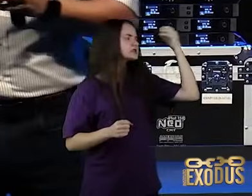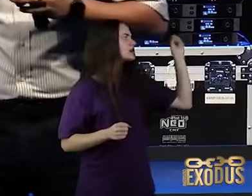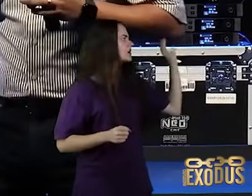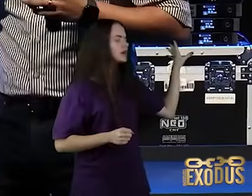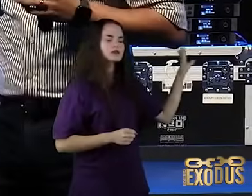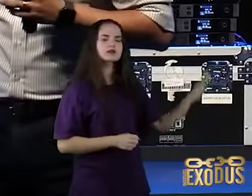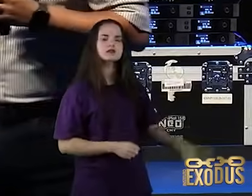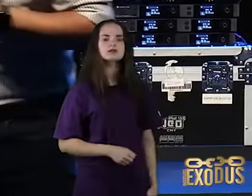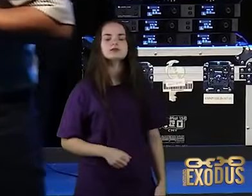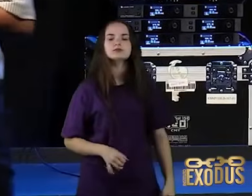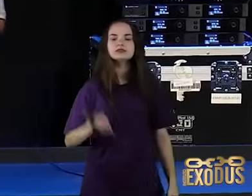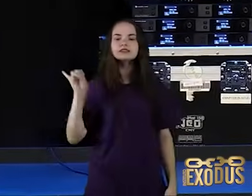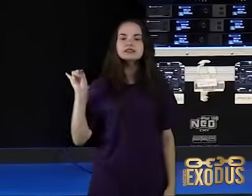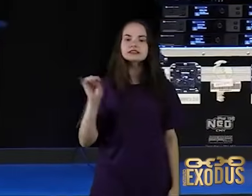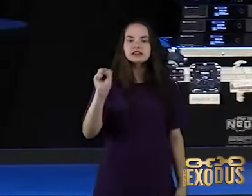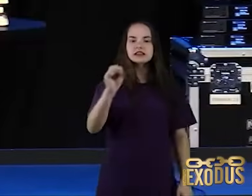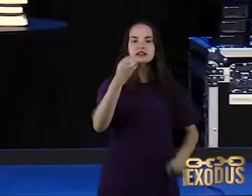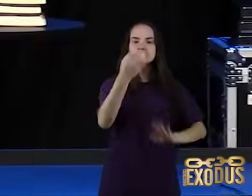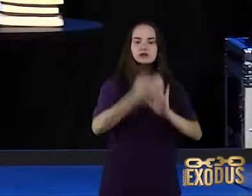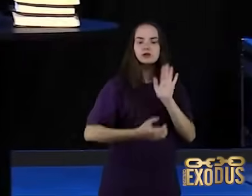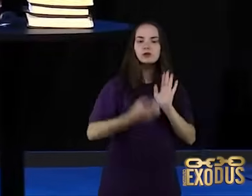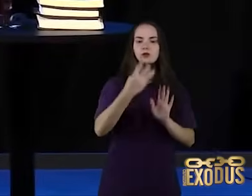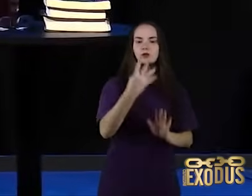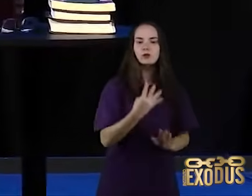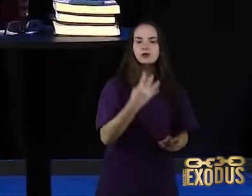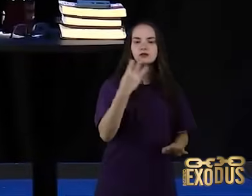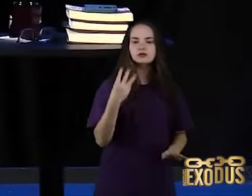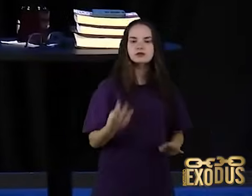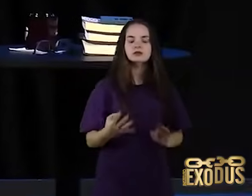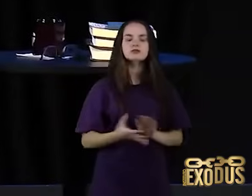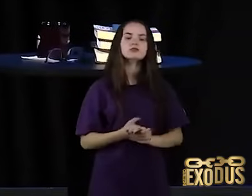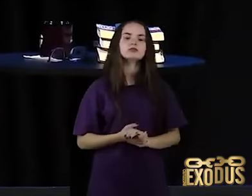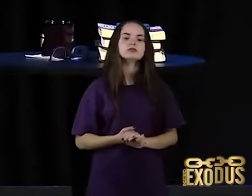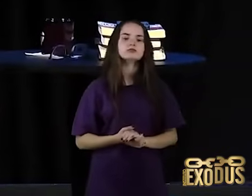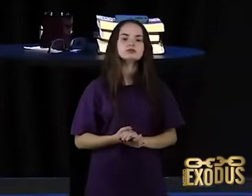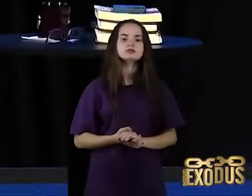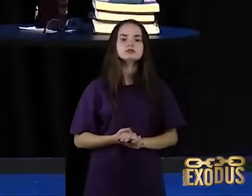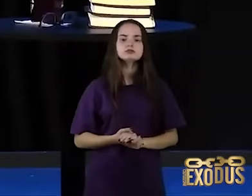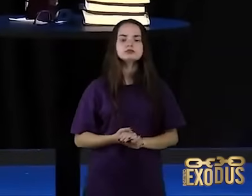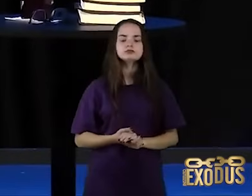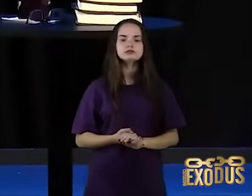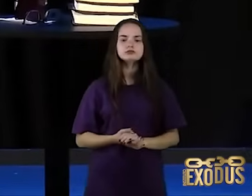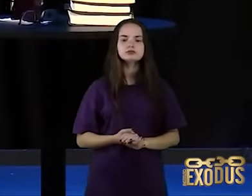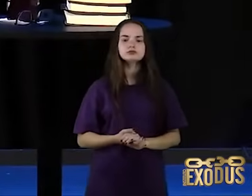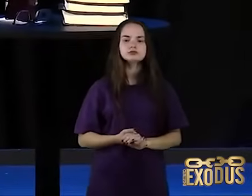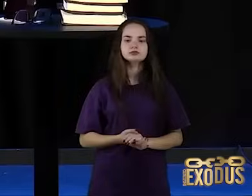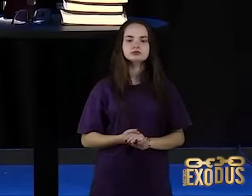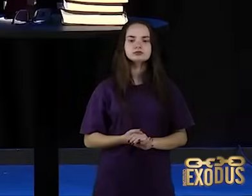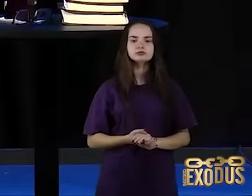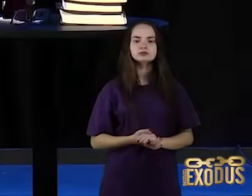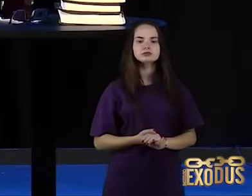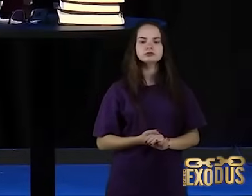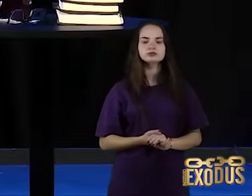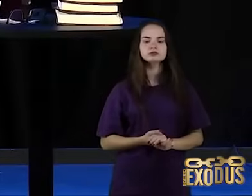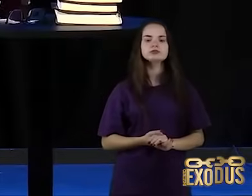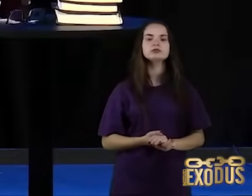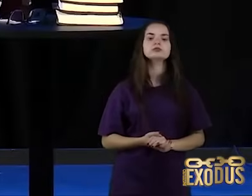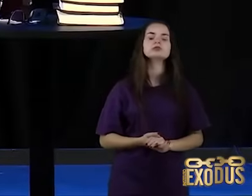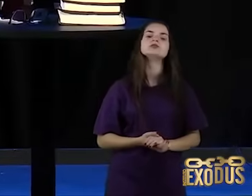palavra Isaías 43 aliás um um Uma das uma das eh